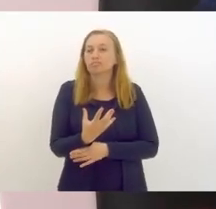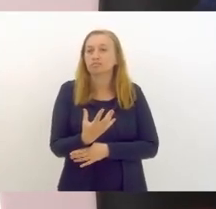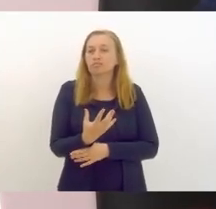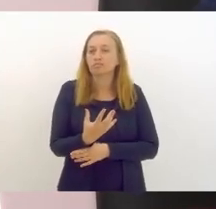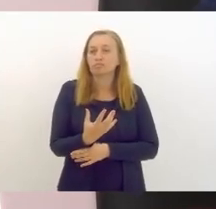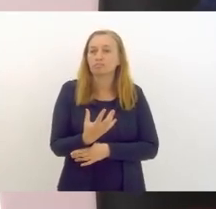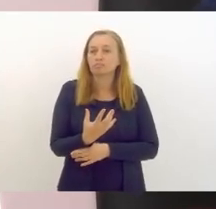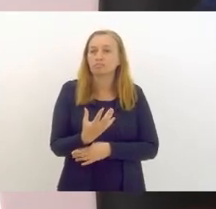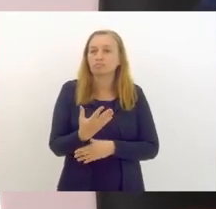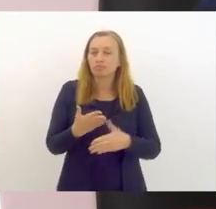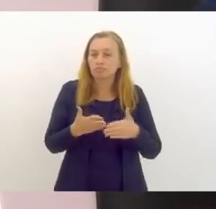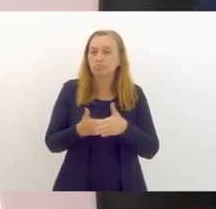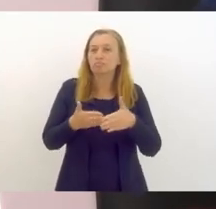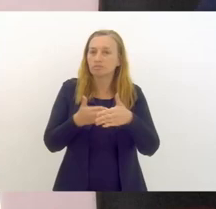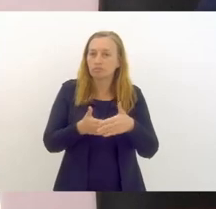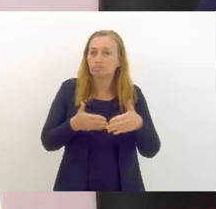tido